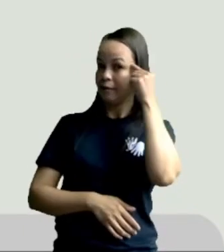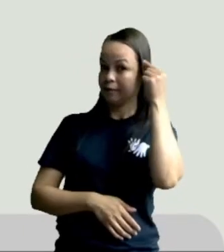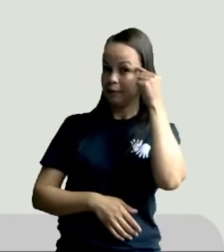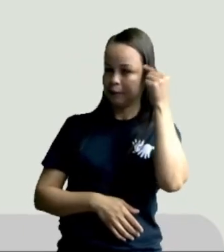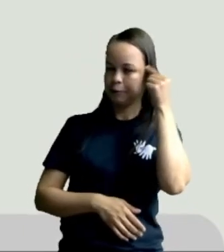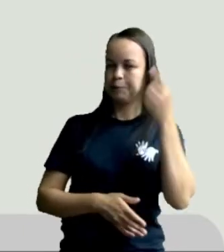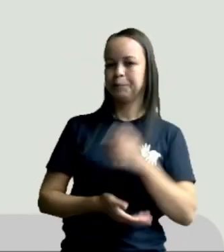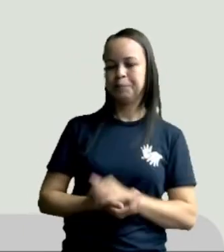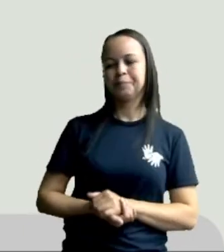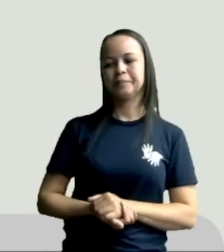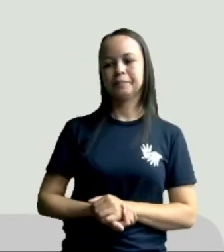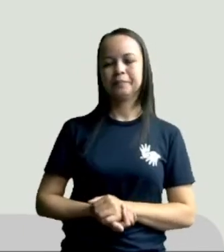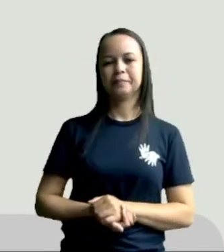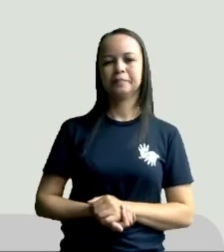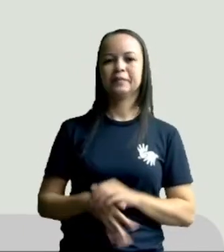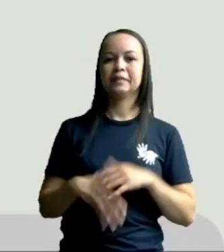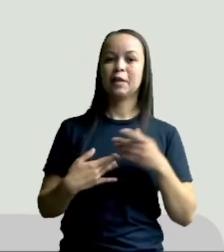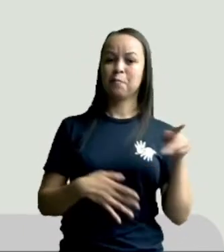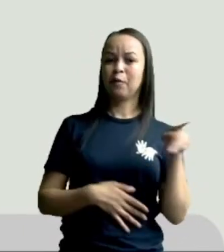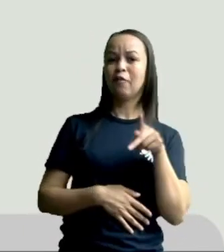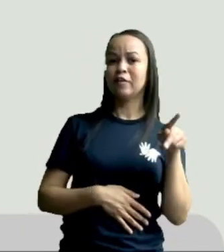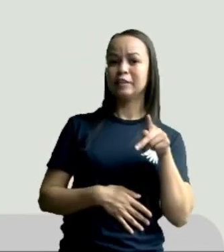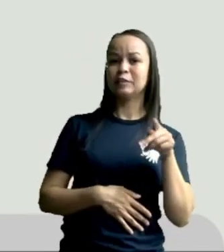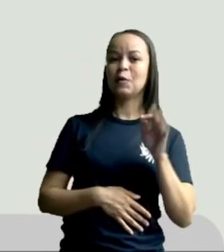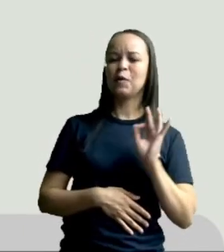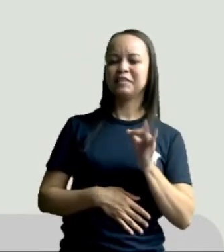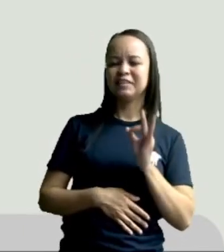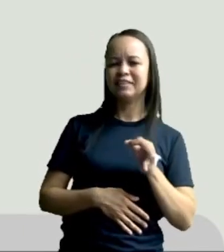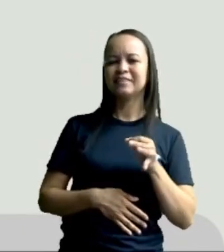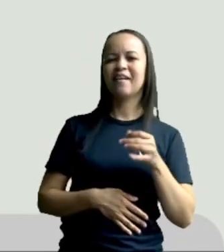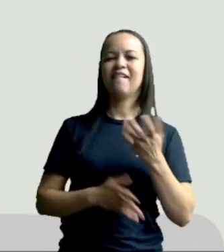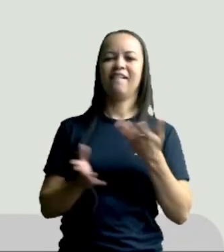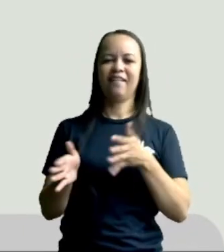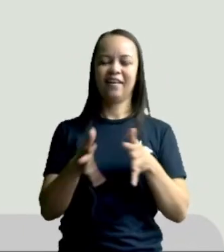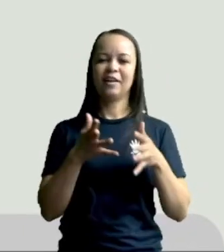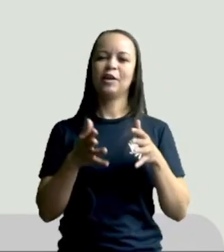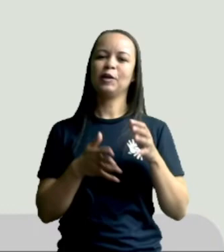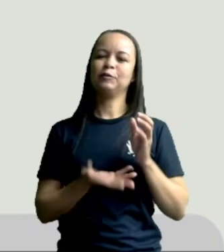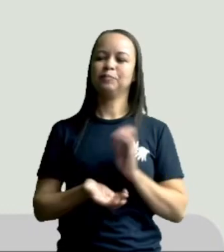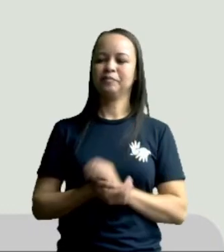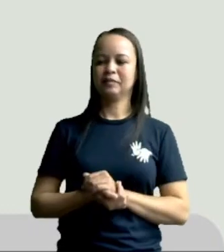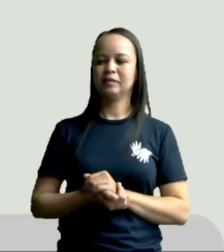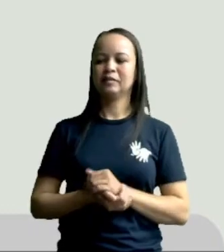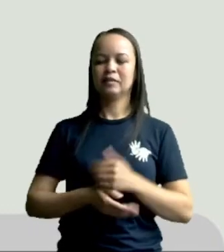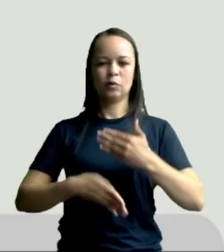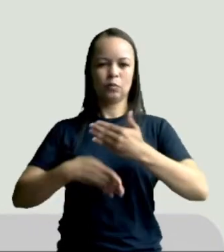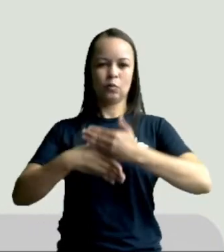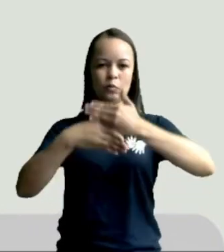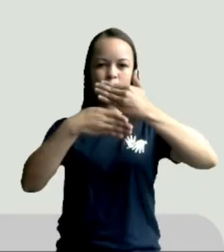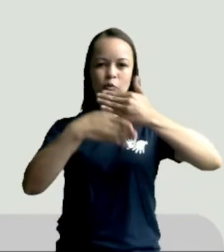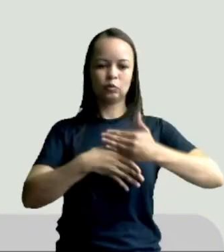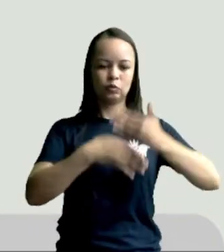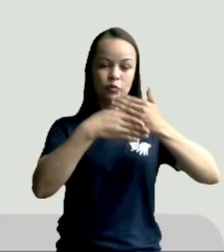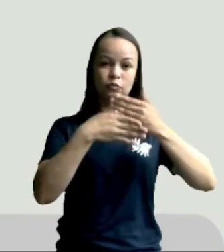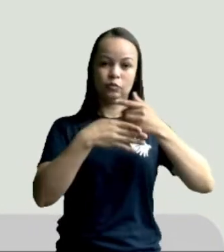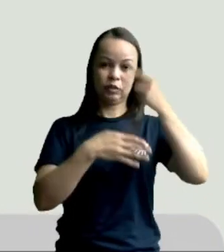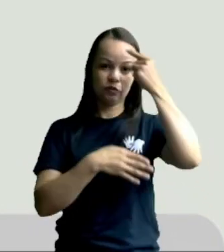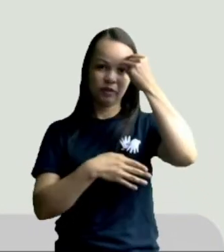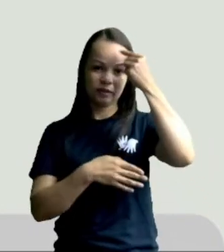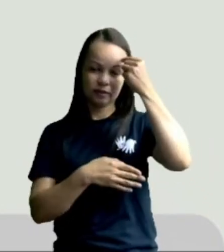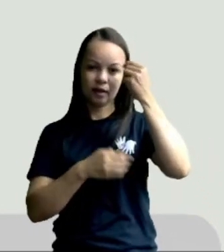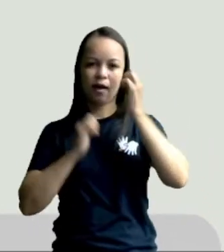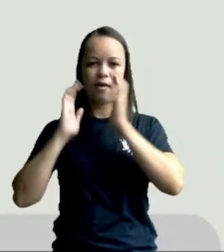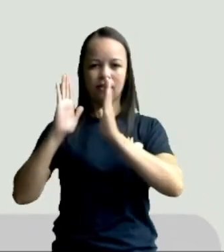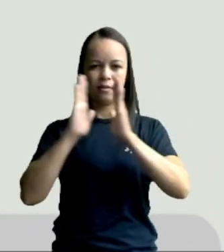Vamos ver? Tia Raquel, tinha certeza que era esse. Olha só, construir universidades, teatros e